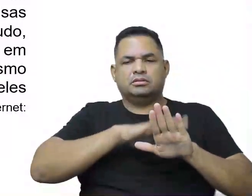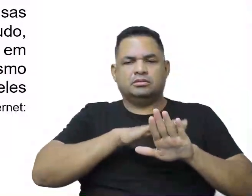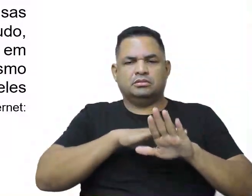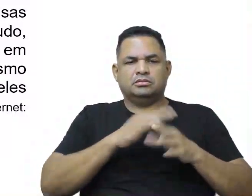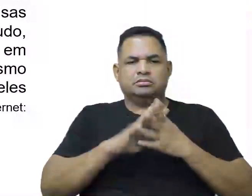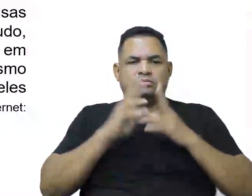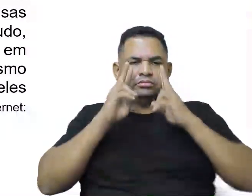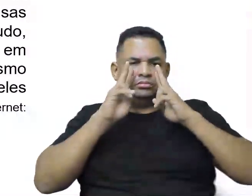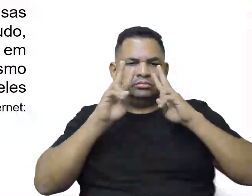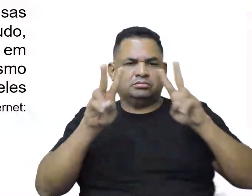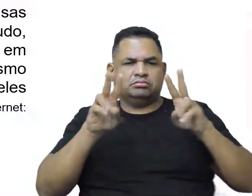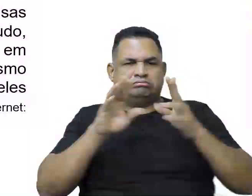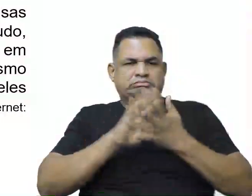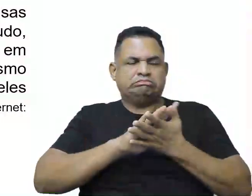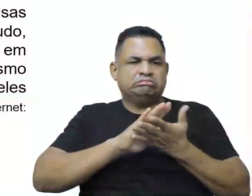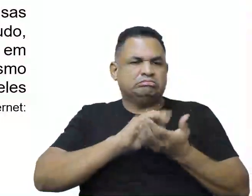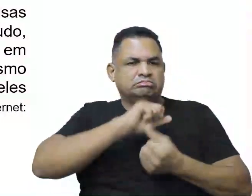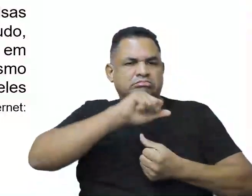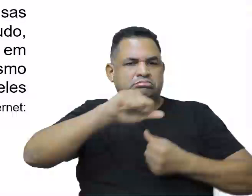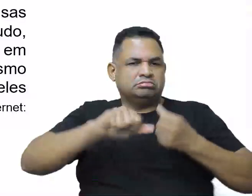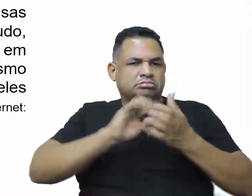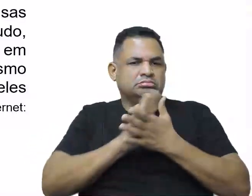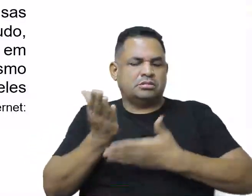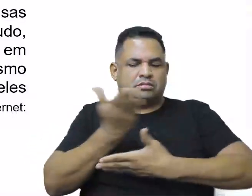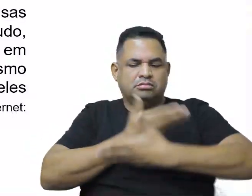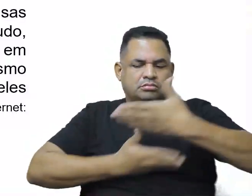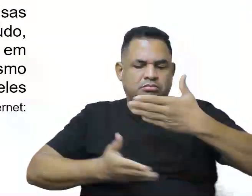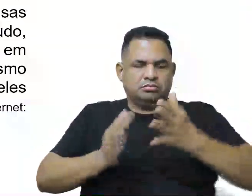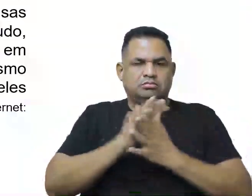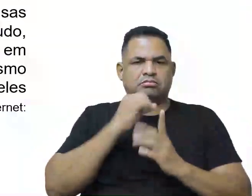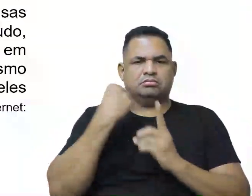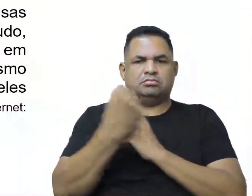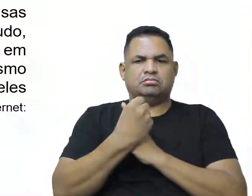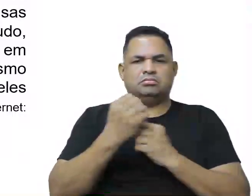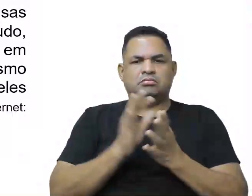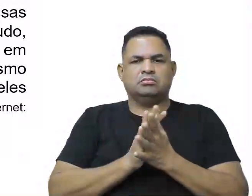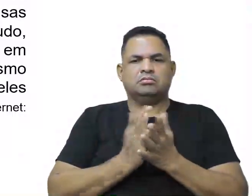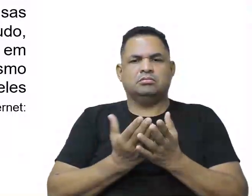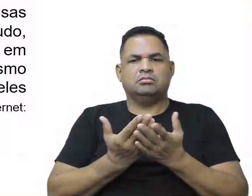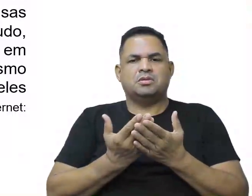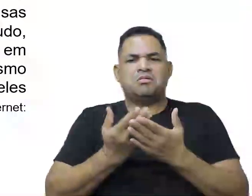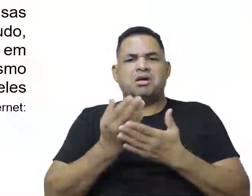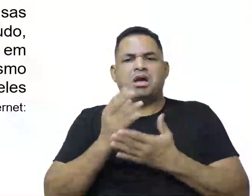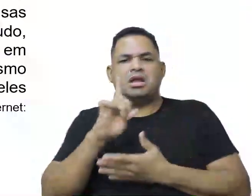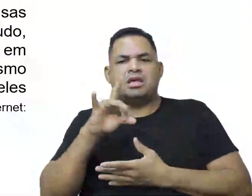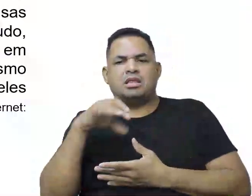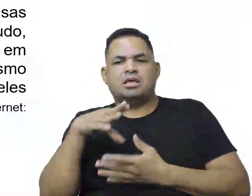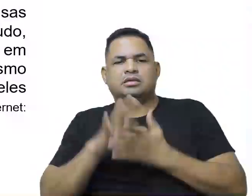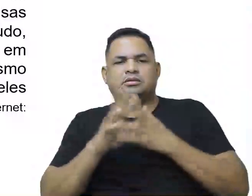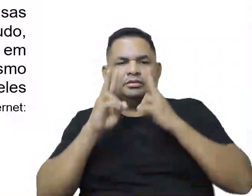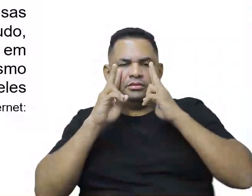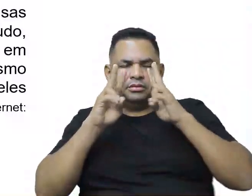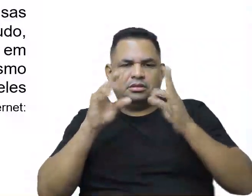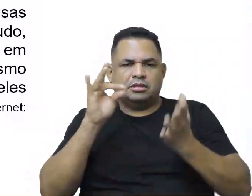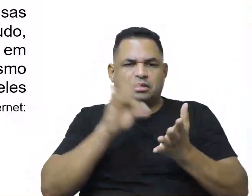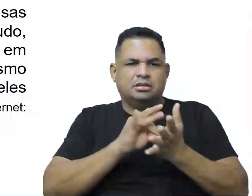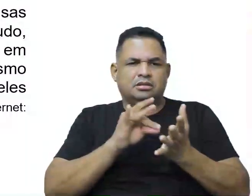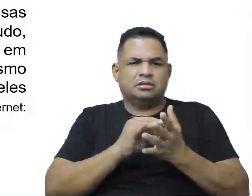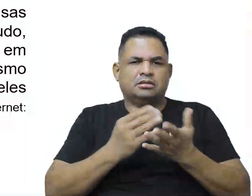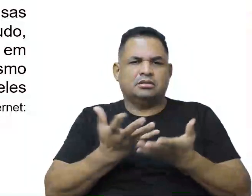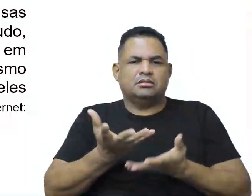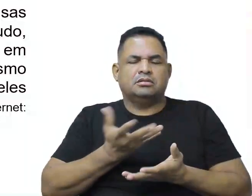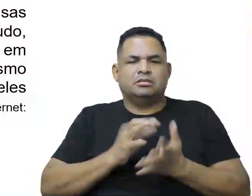ideologia como visão distorcida das relações sociais forma alienada de ver a realidade